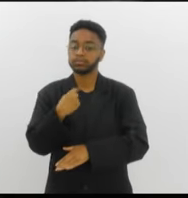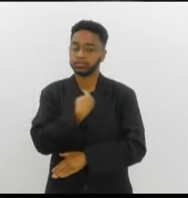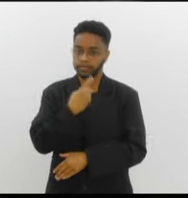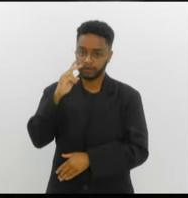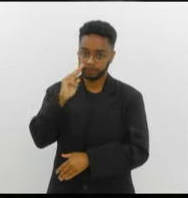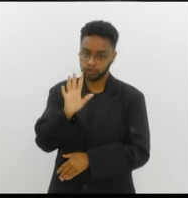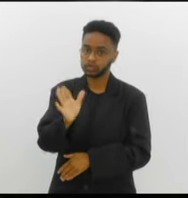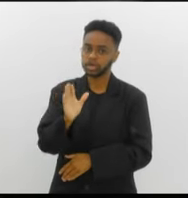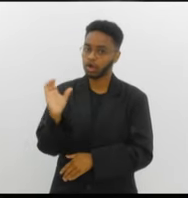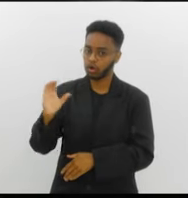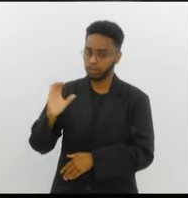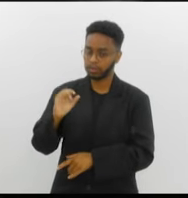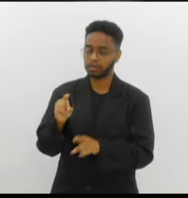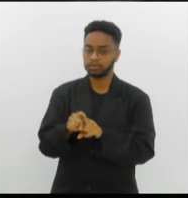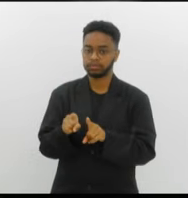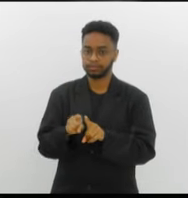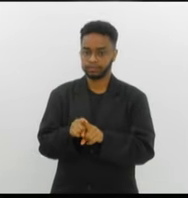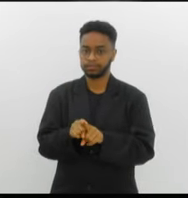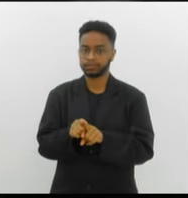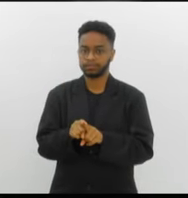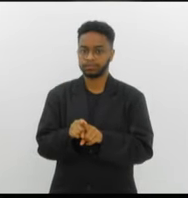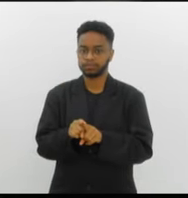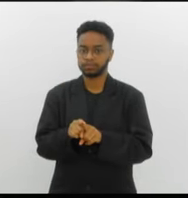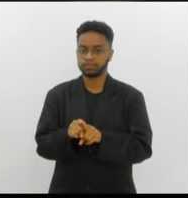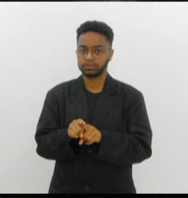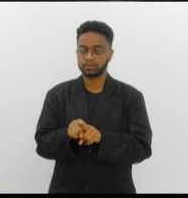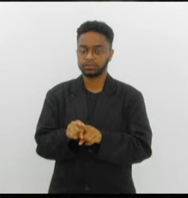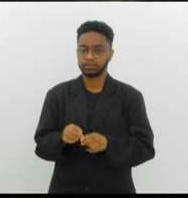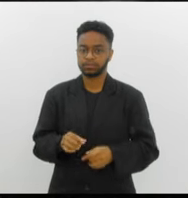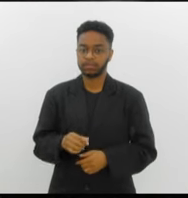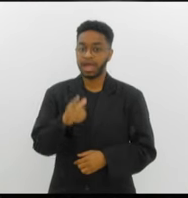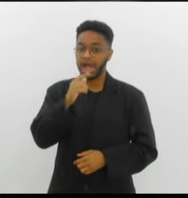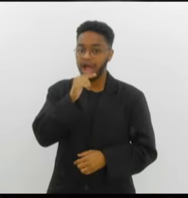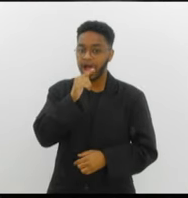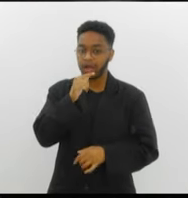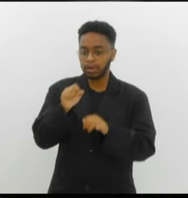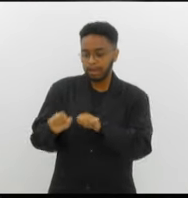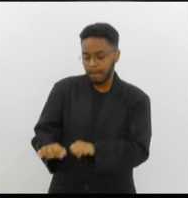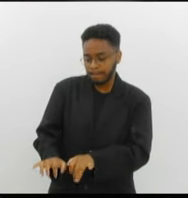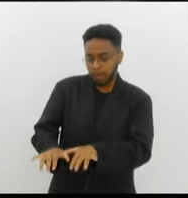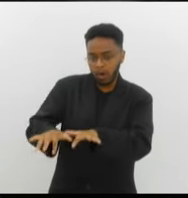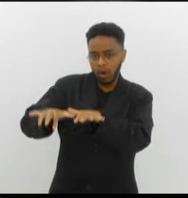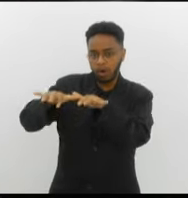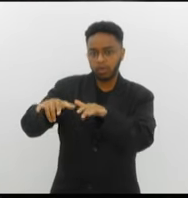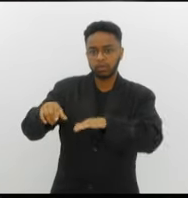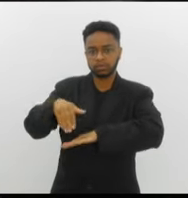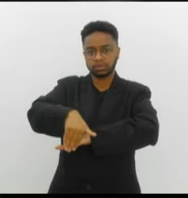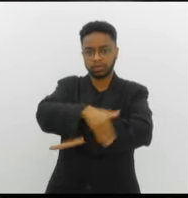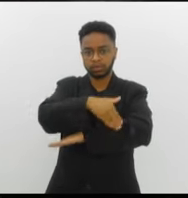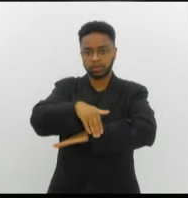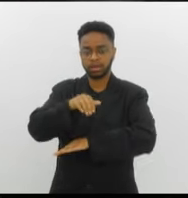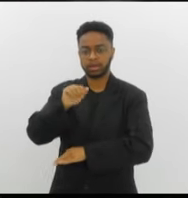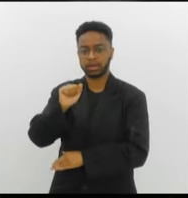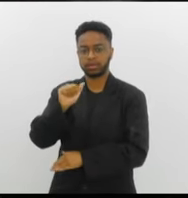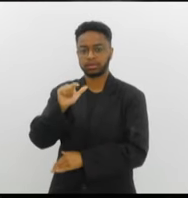em Copacabana o mar chegar na Avenida Atlântica. Por